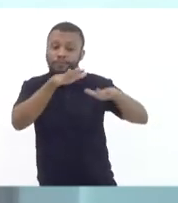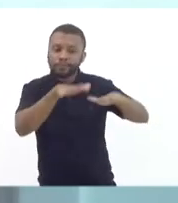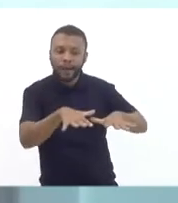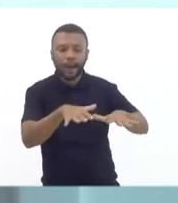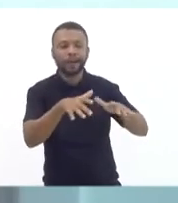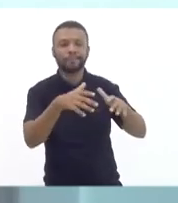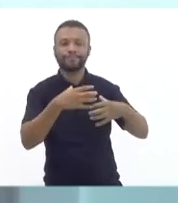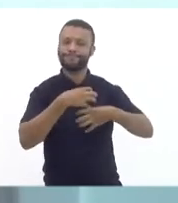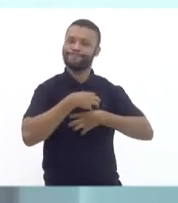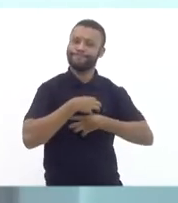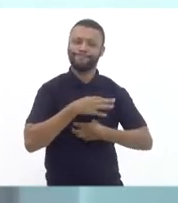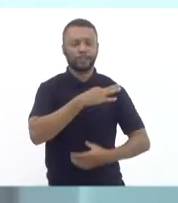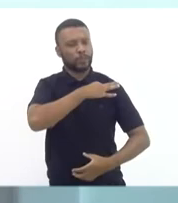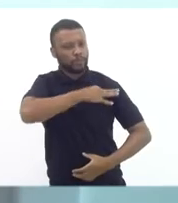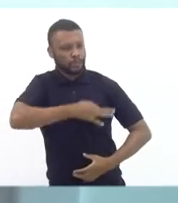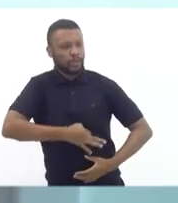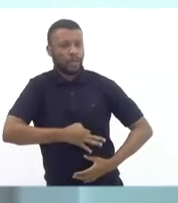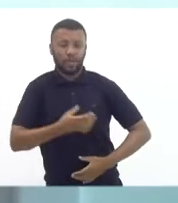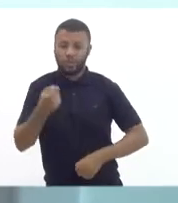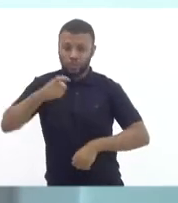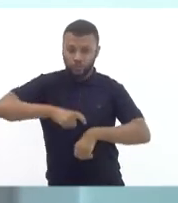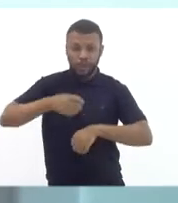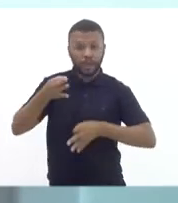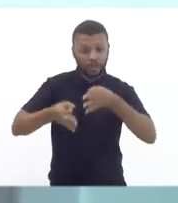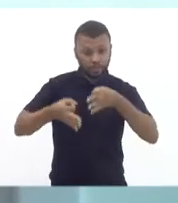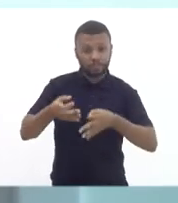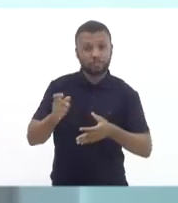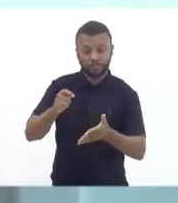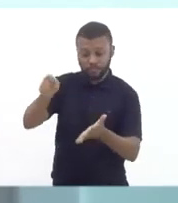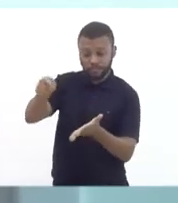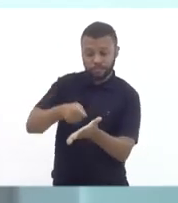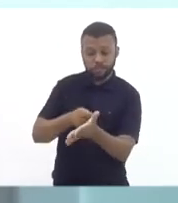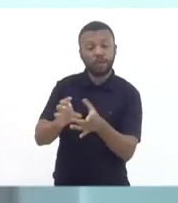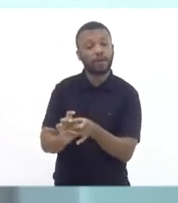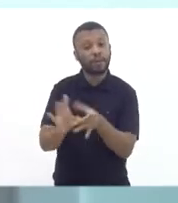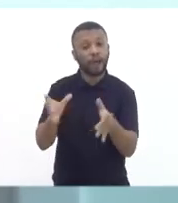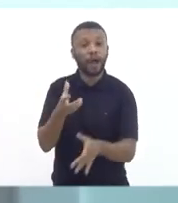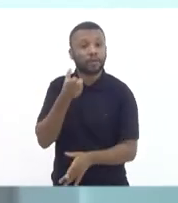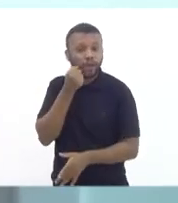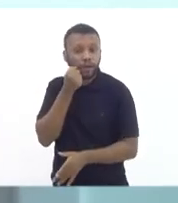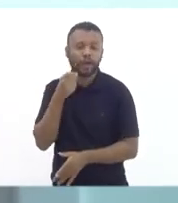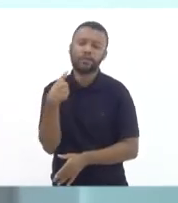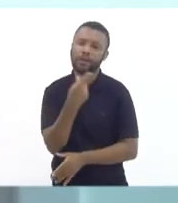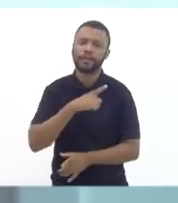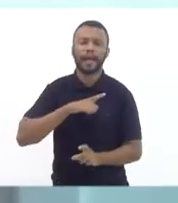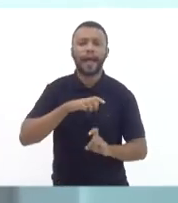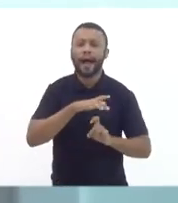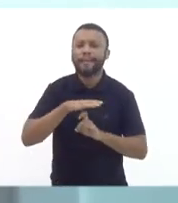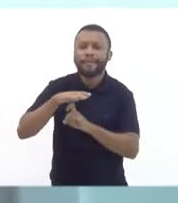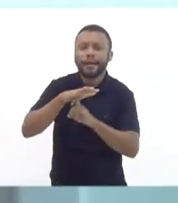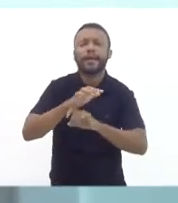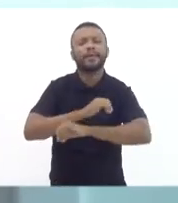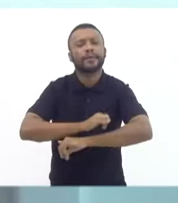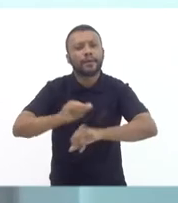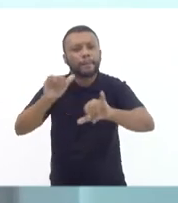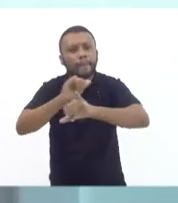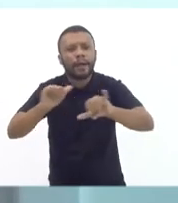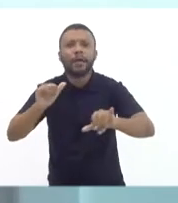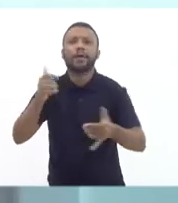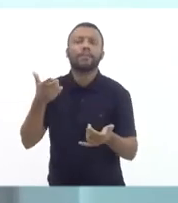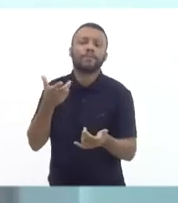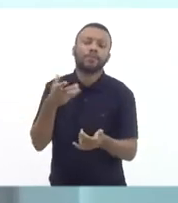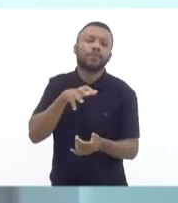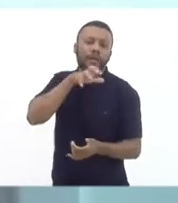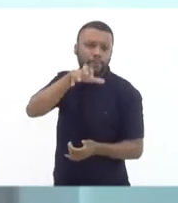prefeituras, quando a justiça determinar a adoção responsável, que a gente promova as feiras e campanhas para que esses animais sejam reintegrados